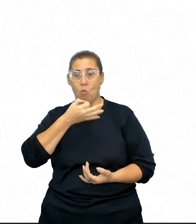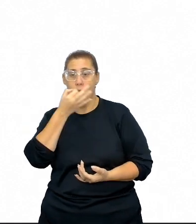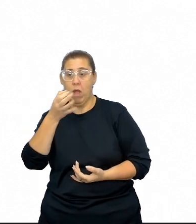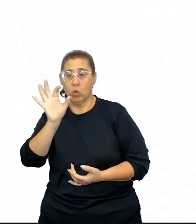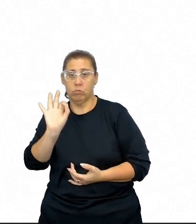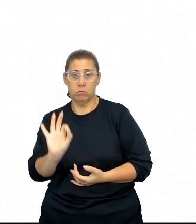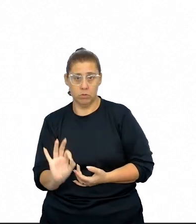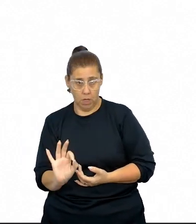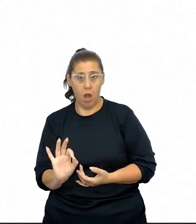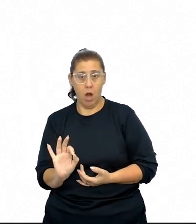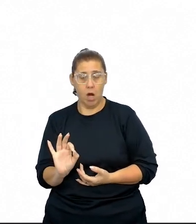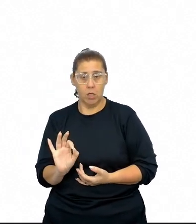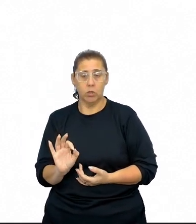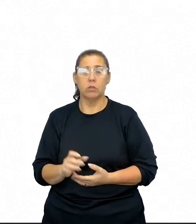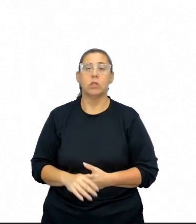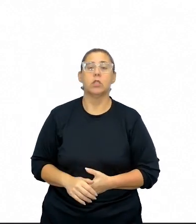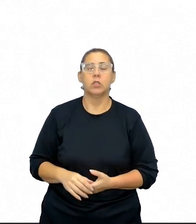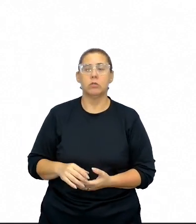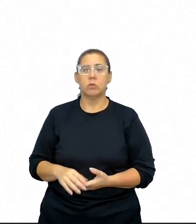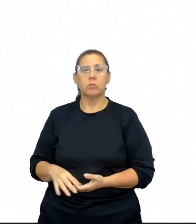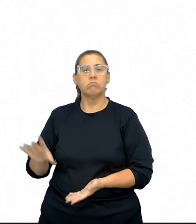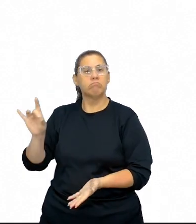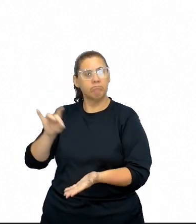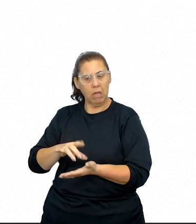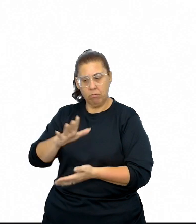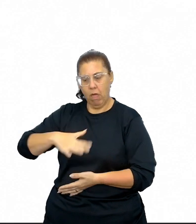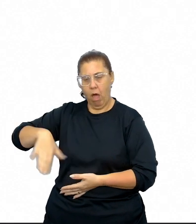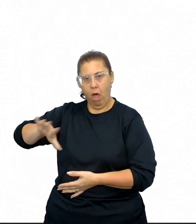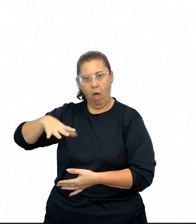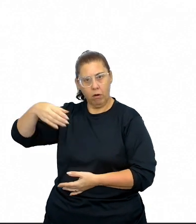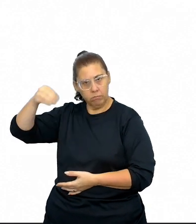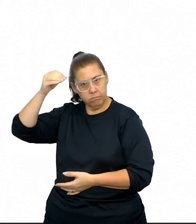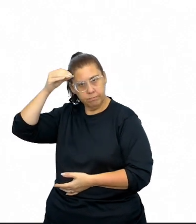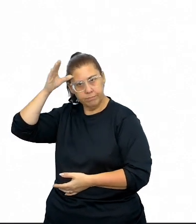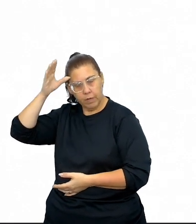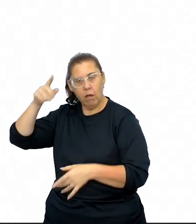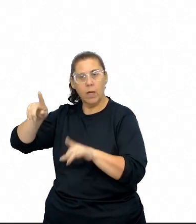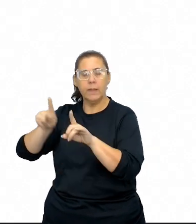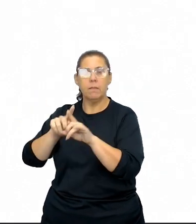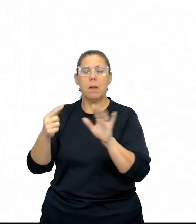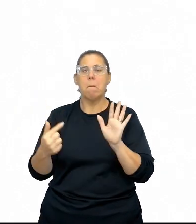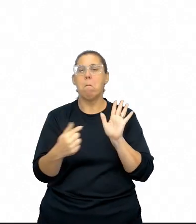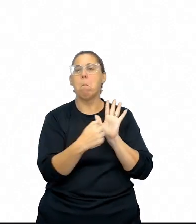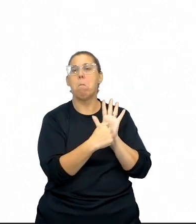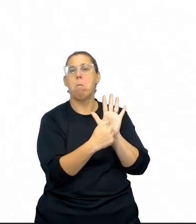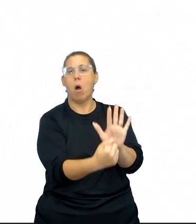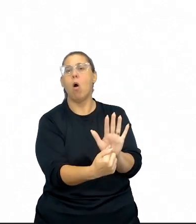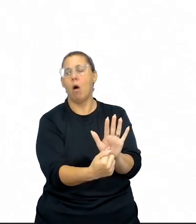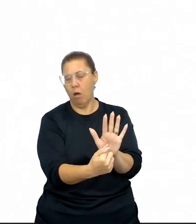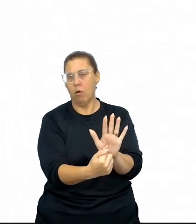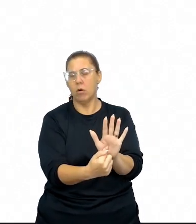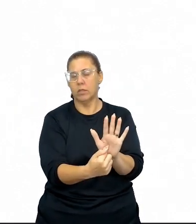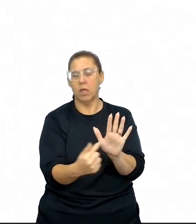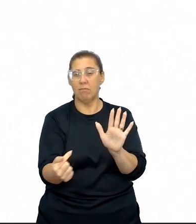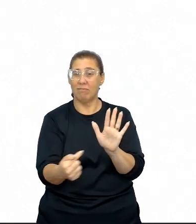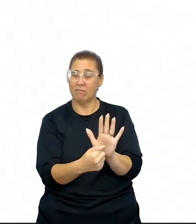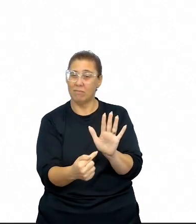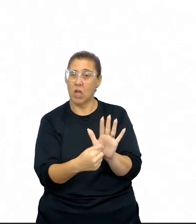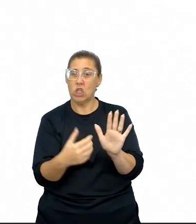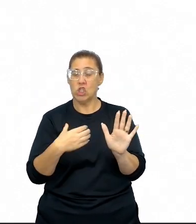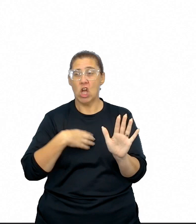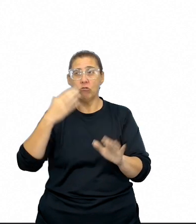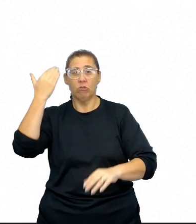correto, convincente, sólido nessa área de conhecimento. E vale ainda, claro, apontar que é por meio da compreensão